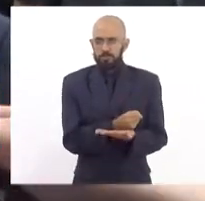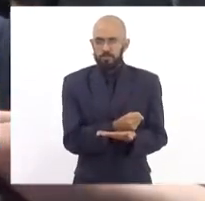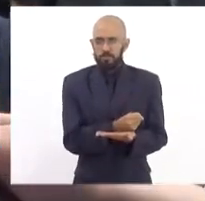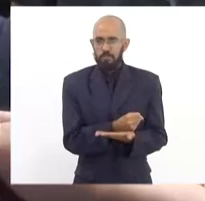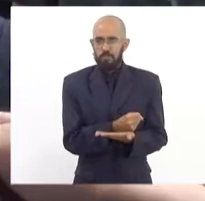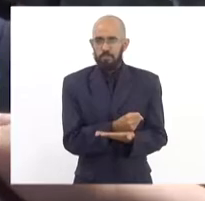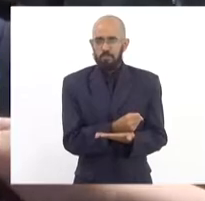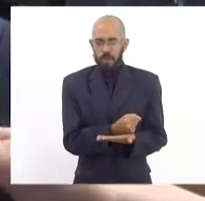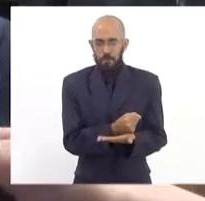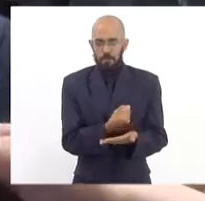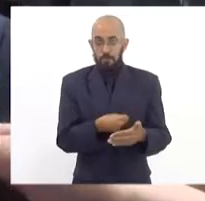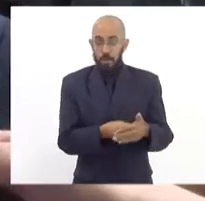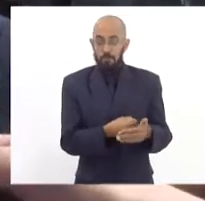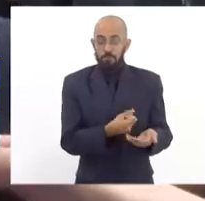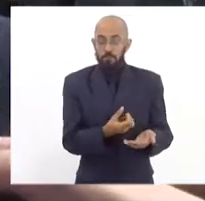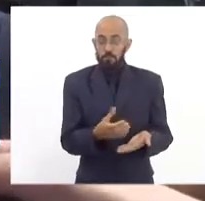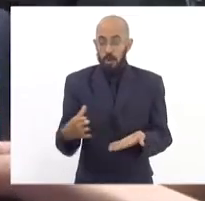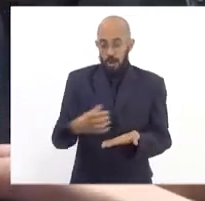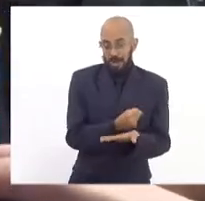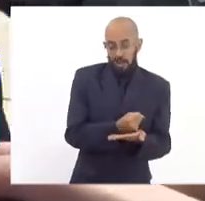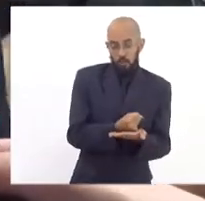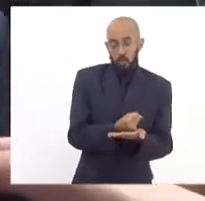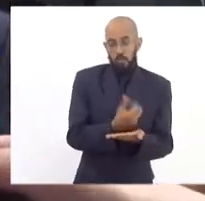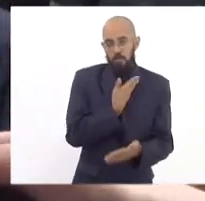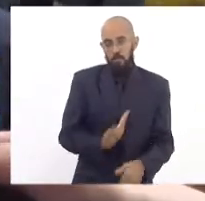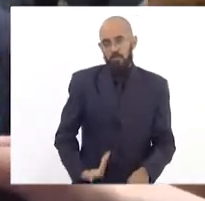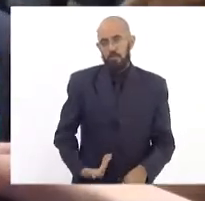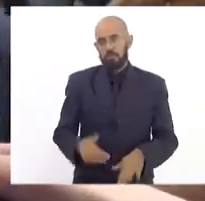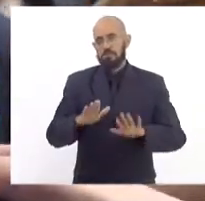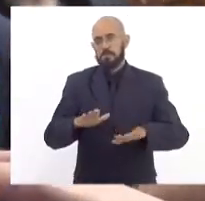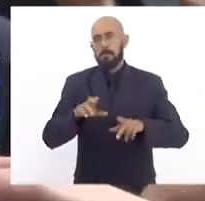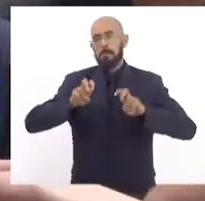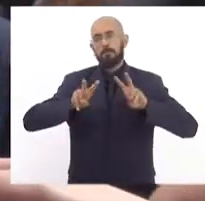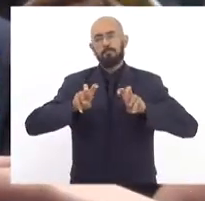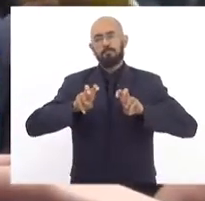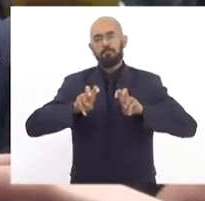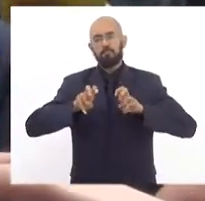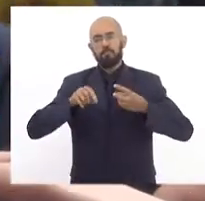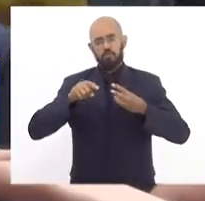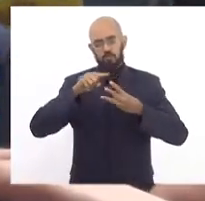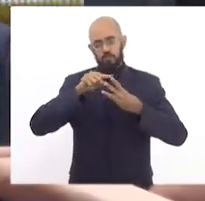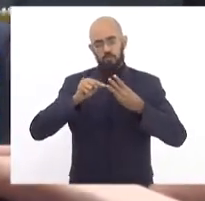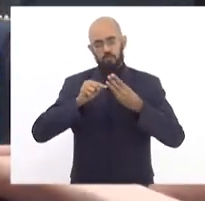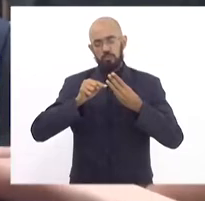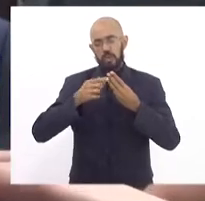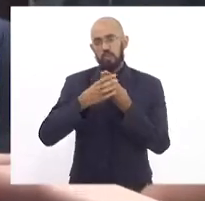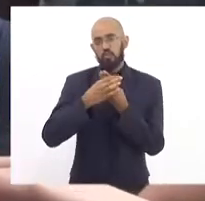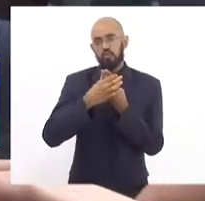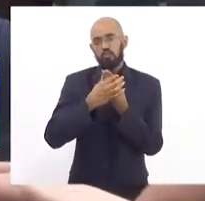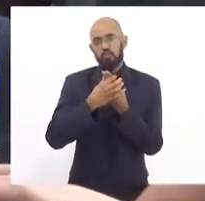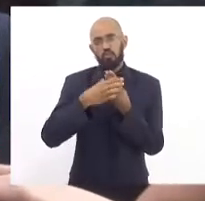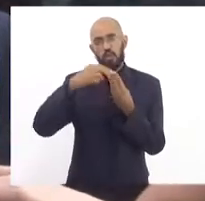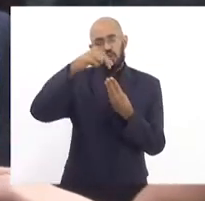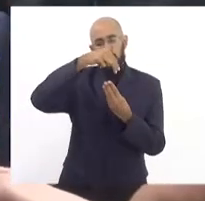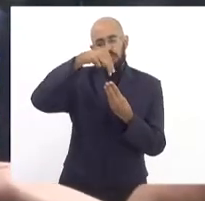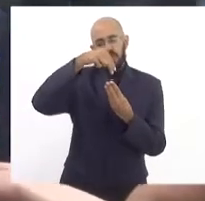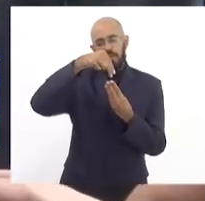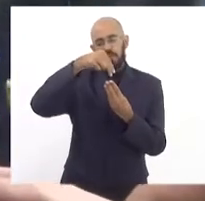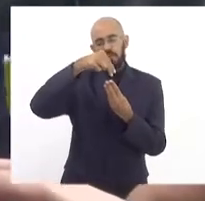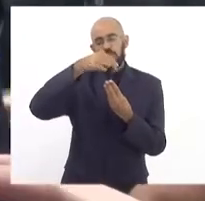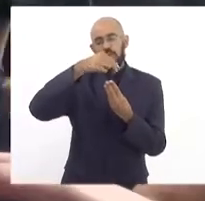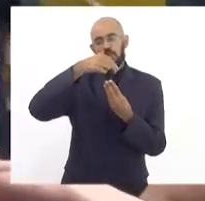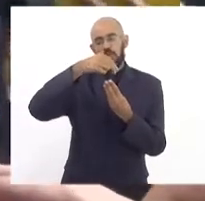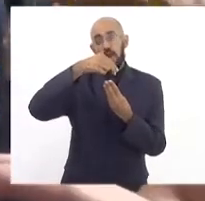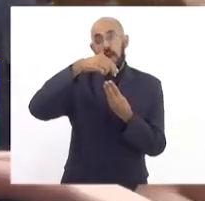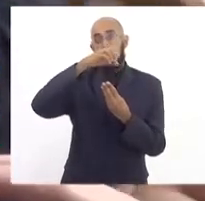Aportou para o governo em fevereiro de 21, mas é em relação ao último trimestre, outubro, novembro e dezembro, da participação especial. Esse